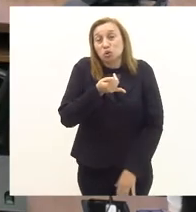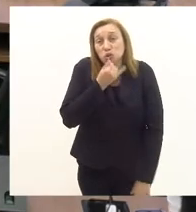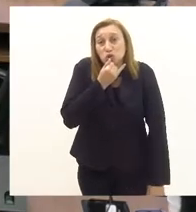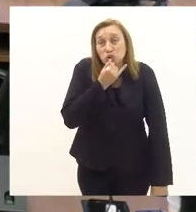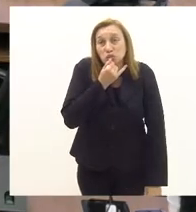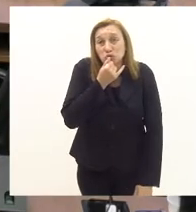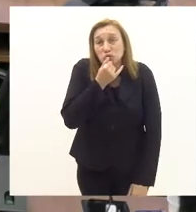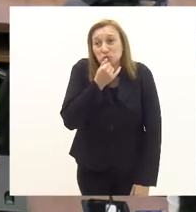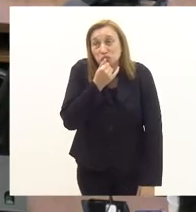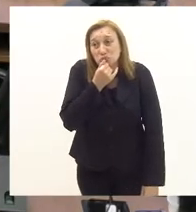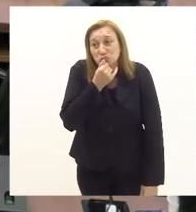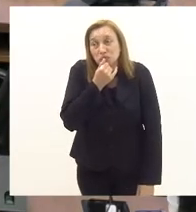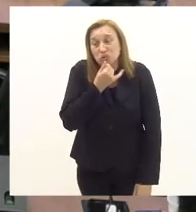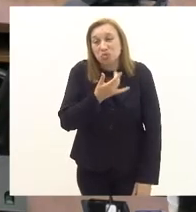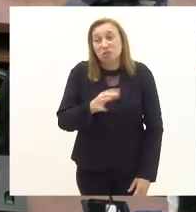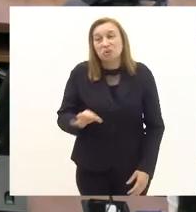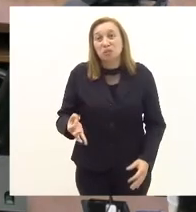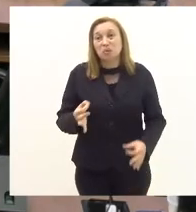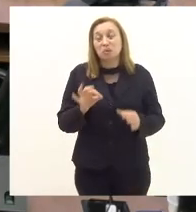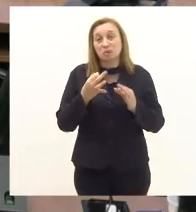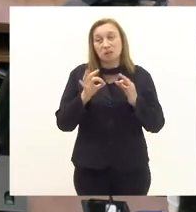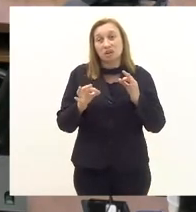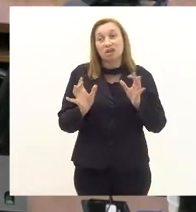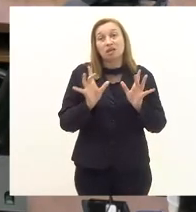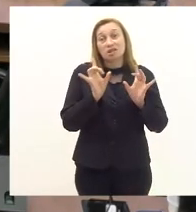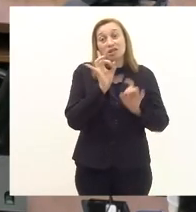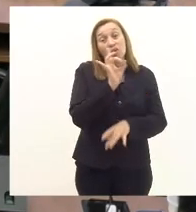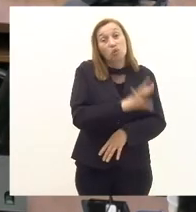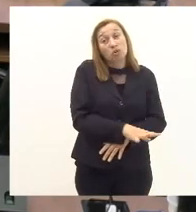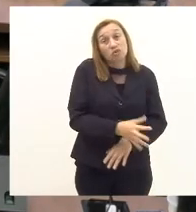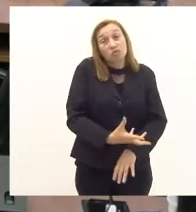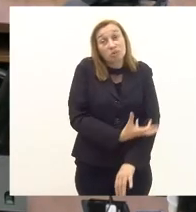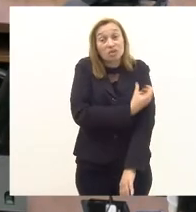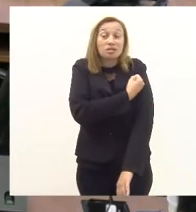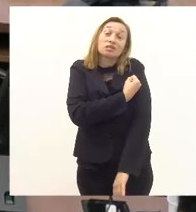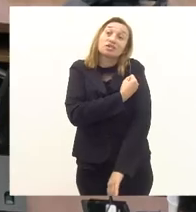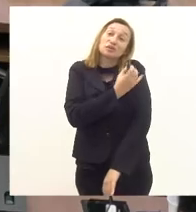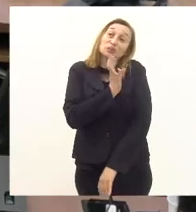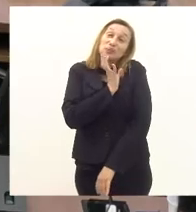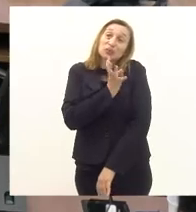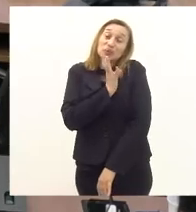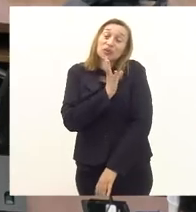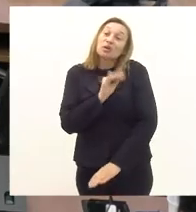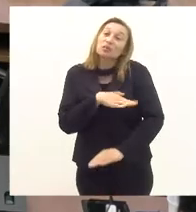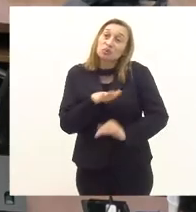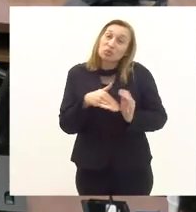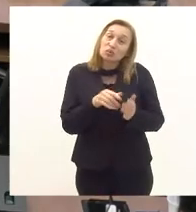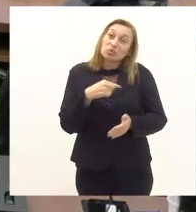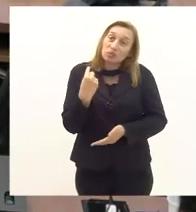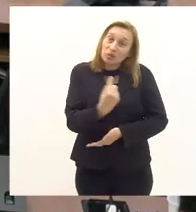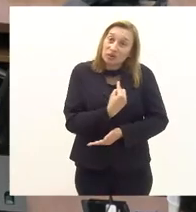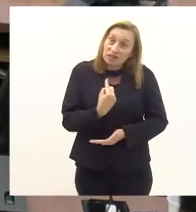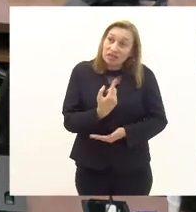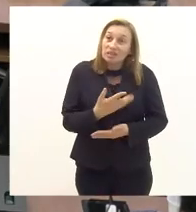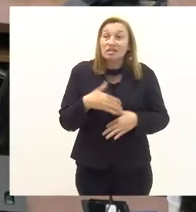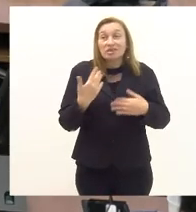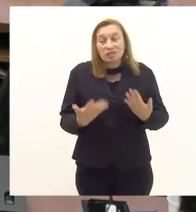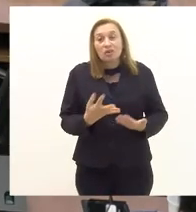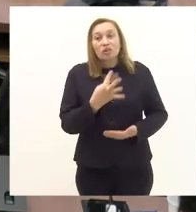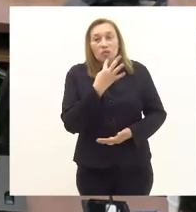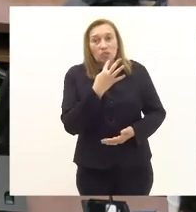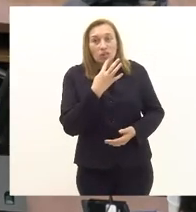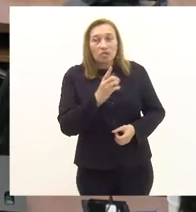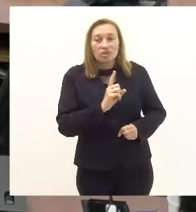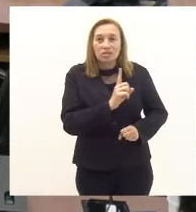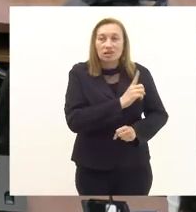Teria muito mais histórias para contar. Essa última foi emocionante e foi reconhecida por todos nós. Nós reconhecemos a